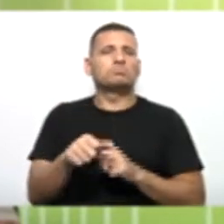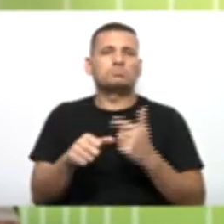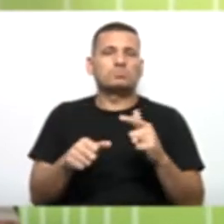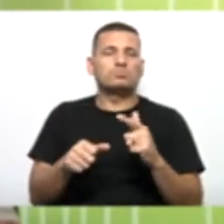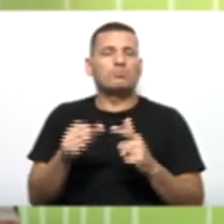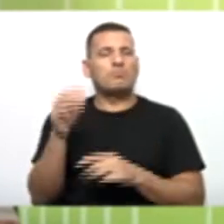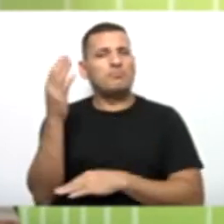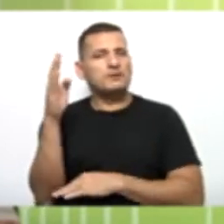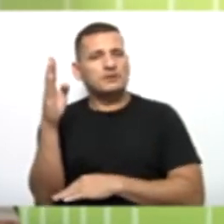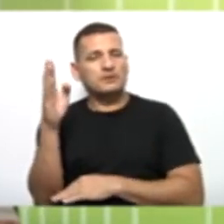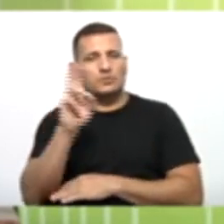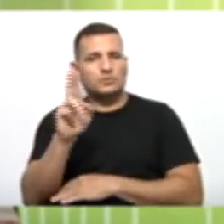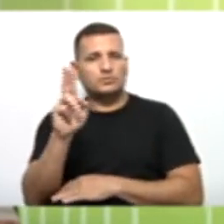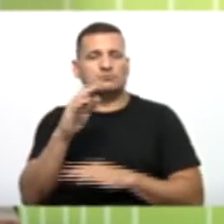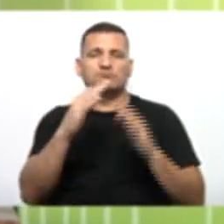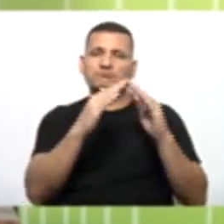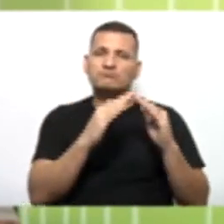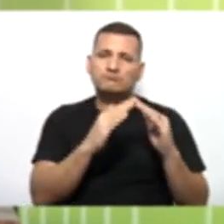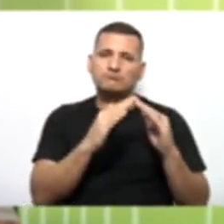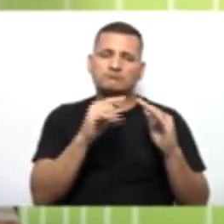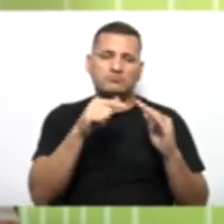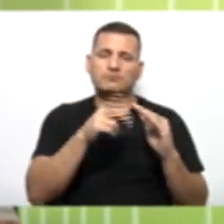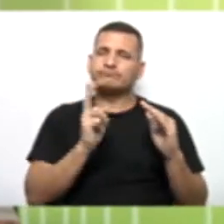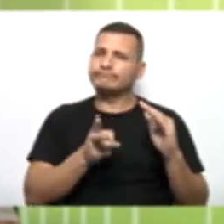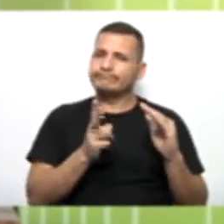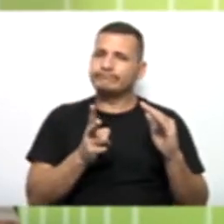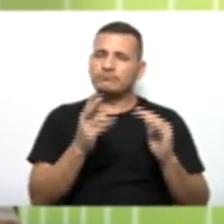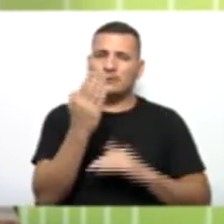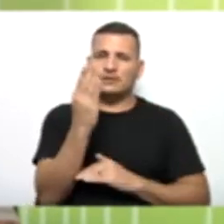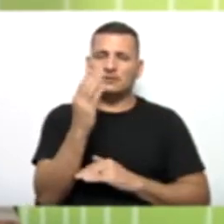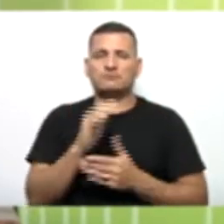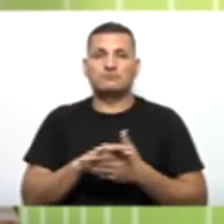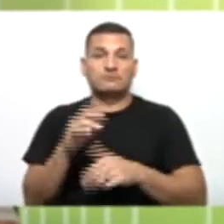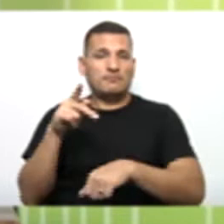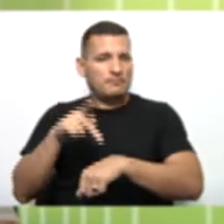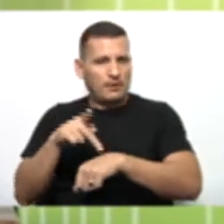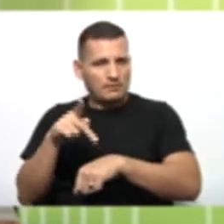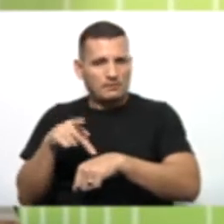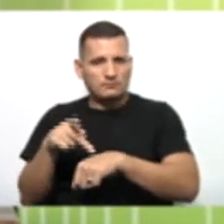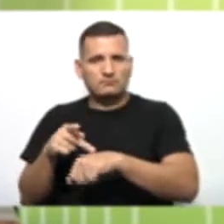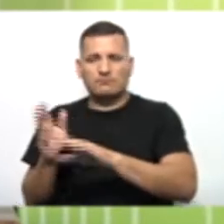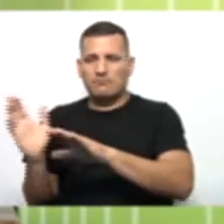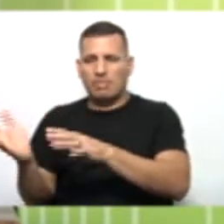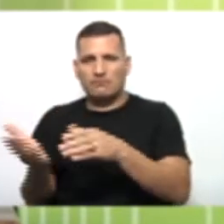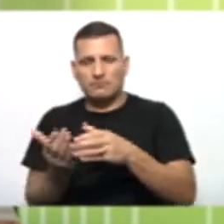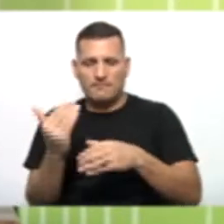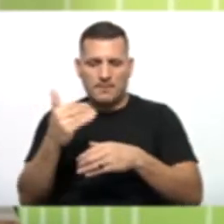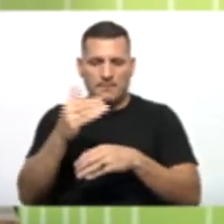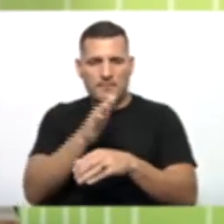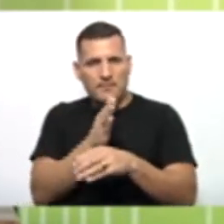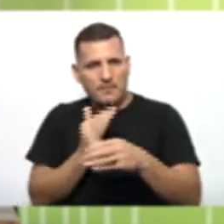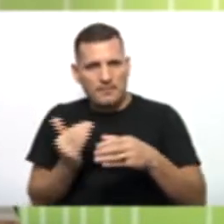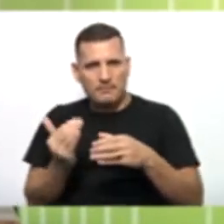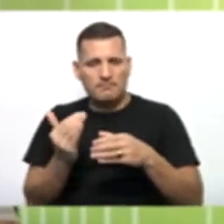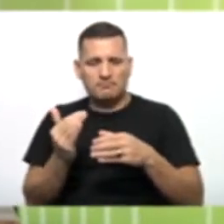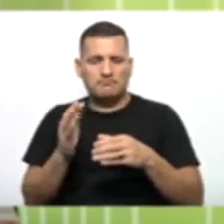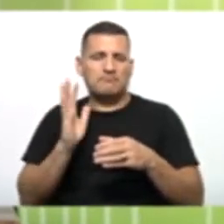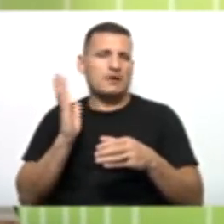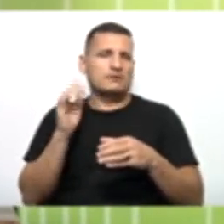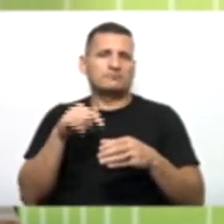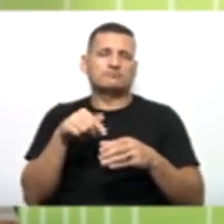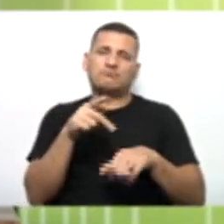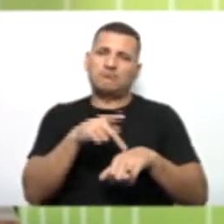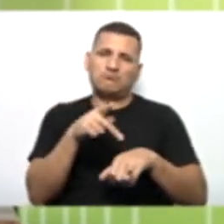utilizada em um abrigo, mas continuava sendo madeira. Uma pedra ainda poderia ser tirada, lascada, polida, mas continuava sendo